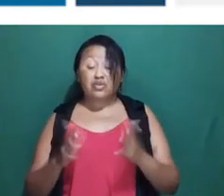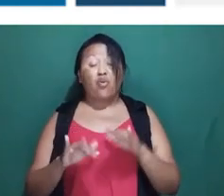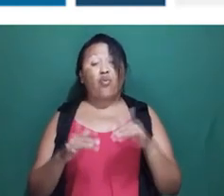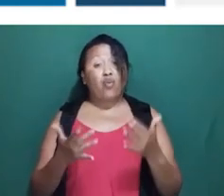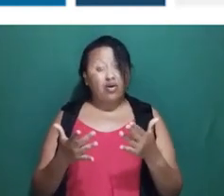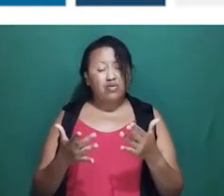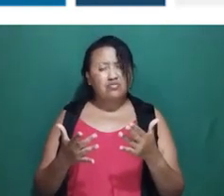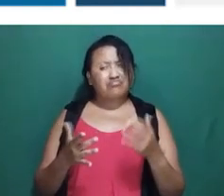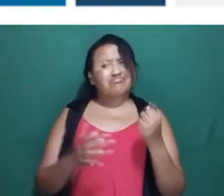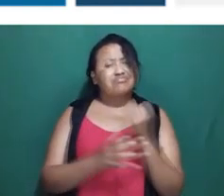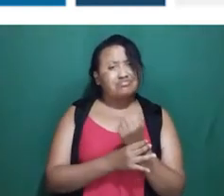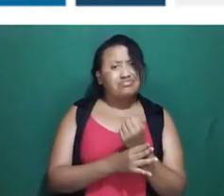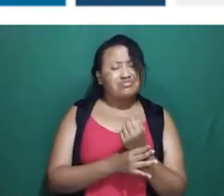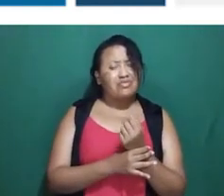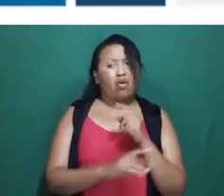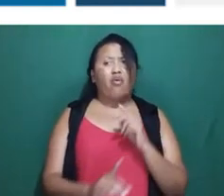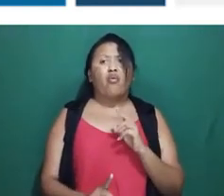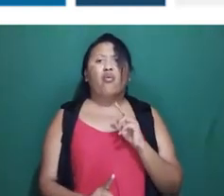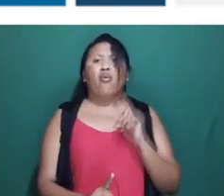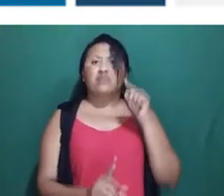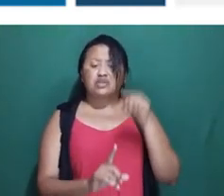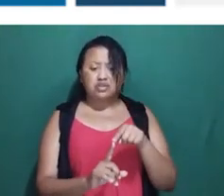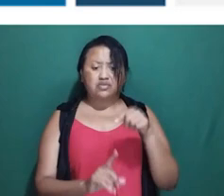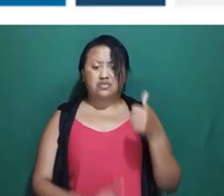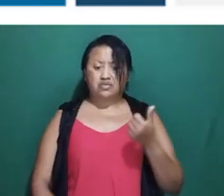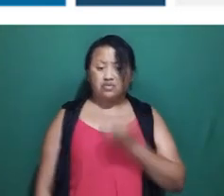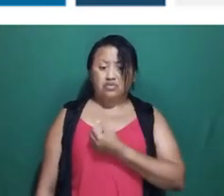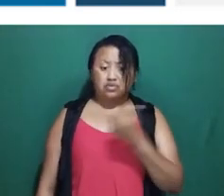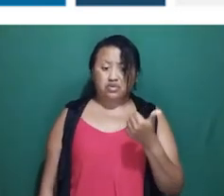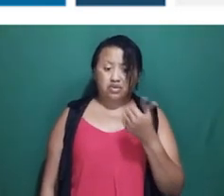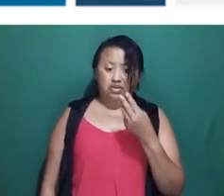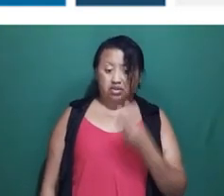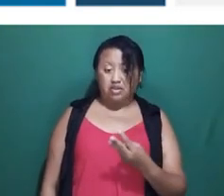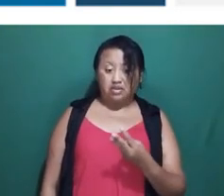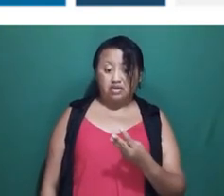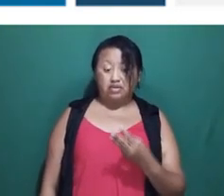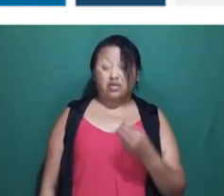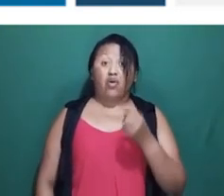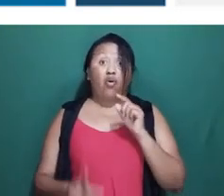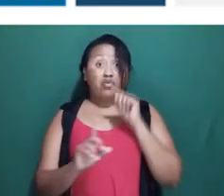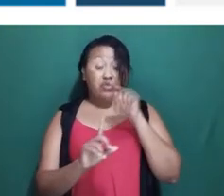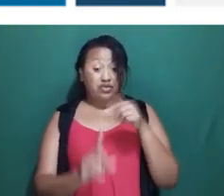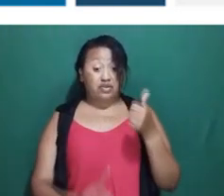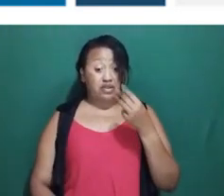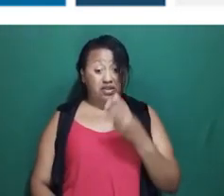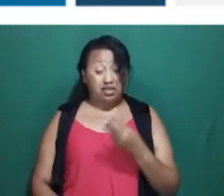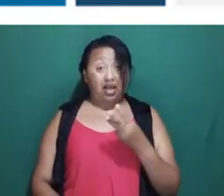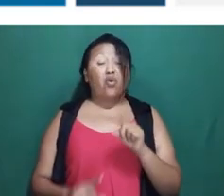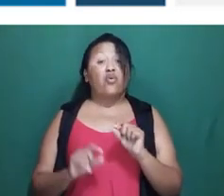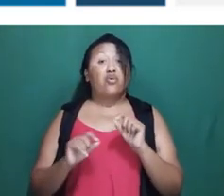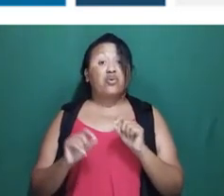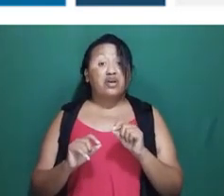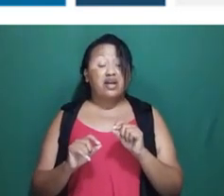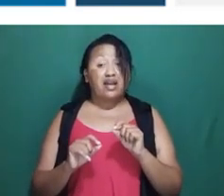com maior eficácia o objetivo 13 quando a gente observa gente o objetivo 13 é o combate